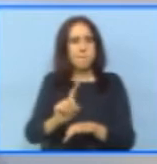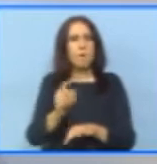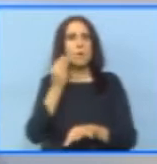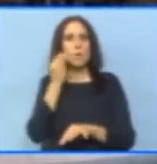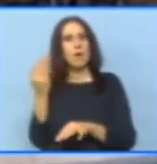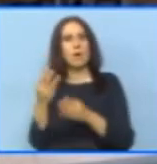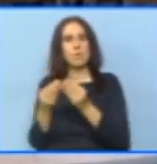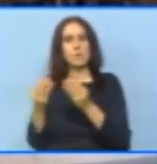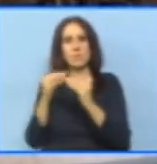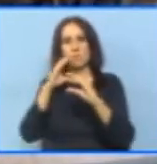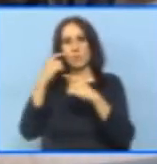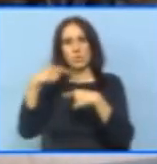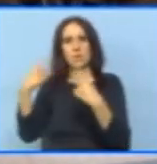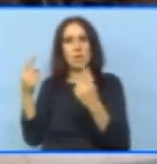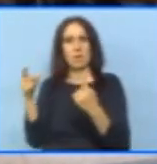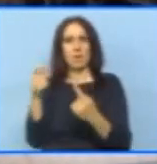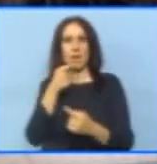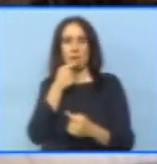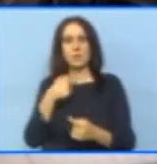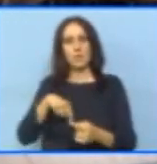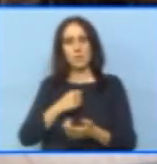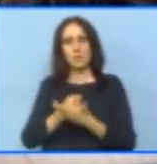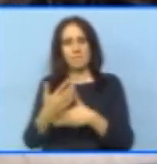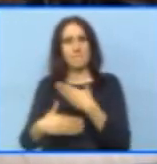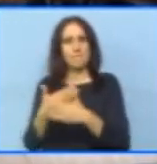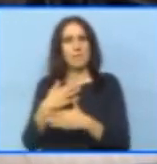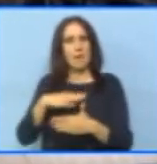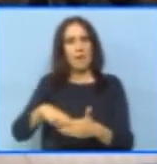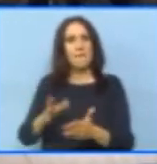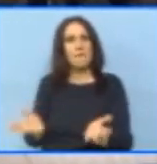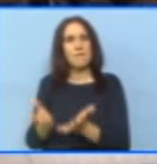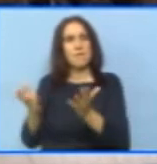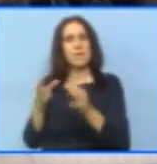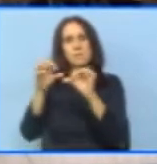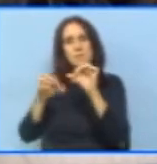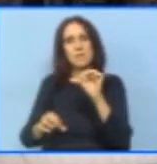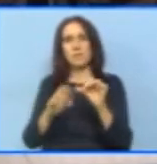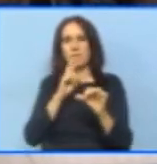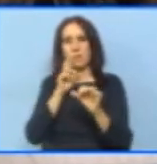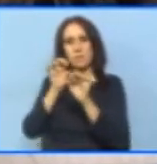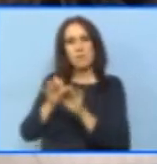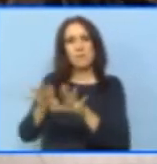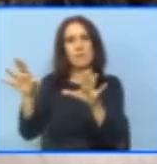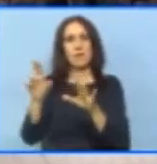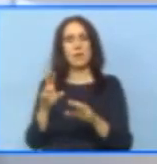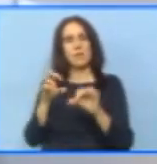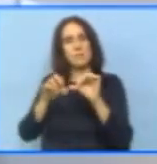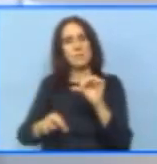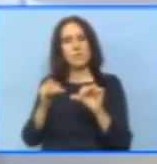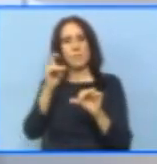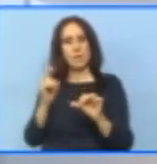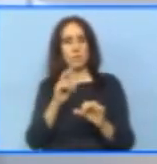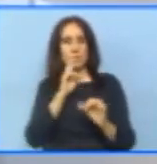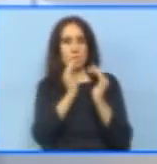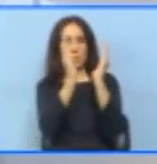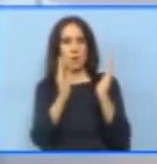através dos meios de comunicação social. E isso queremos continuar a trabalhar nesse sentido, levar a mensagem de Fátima, levar esta mensagem de paz deste